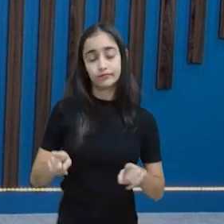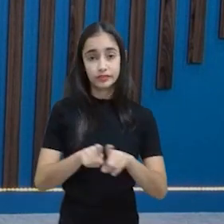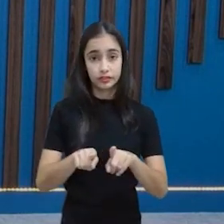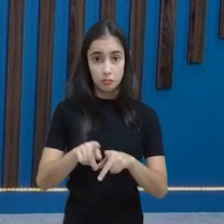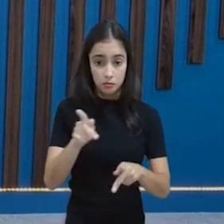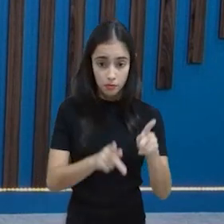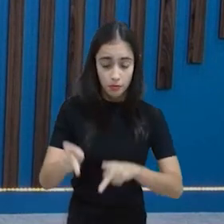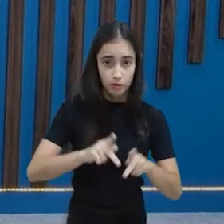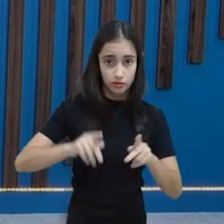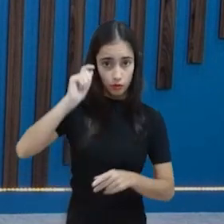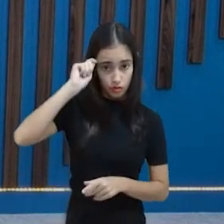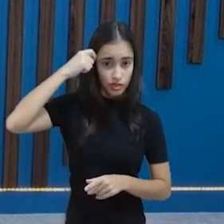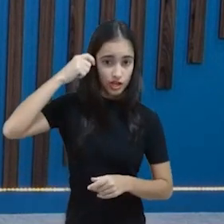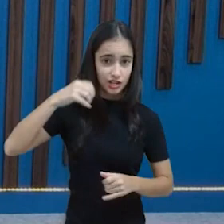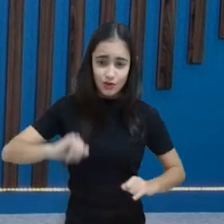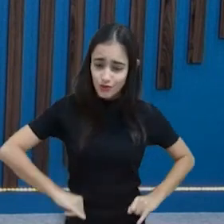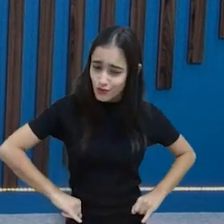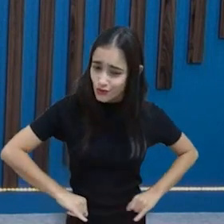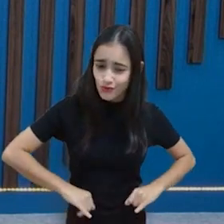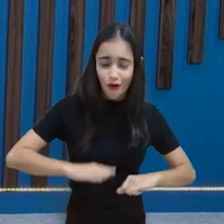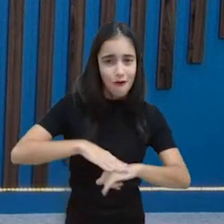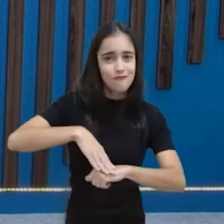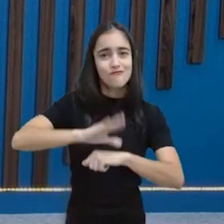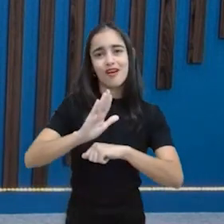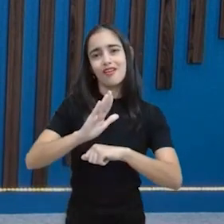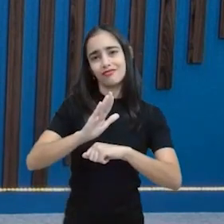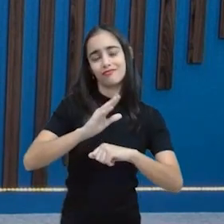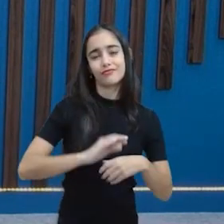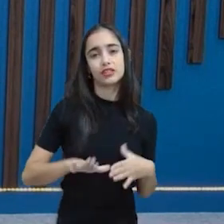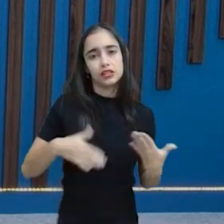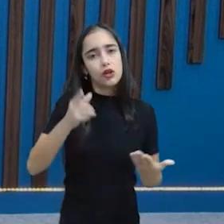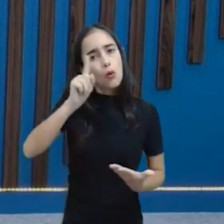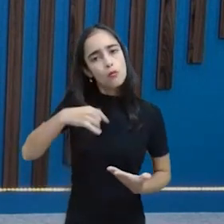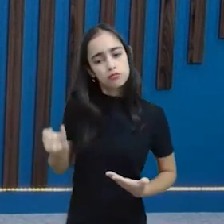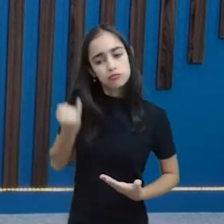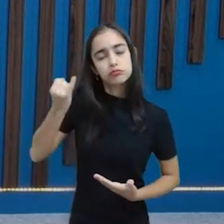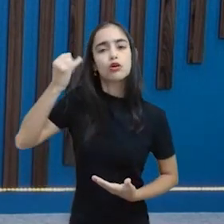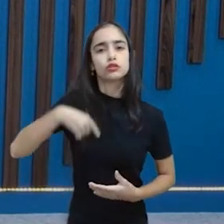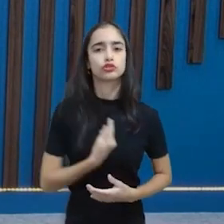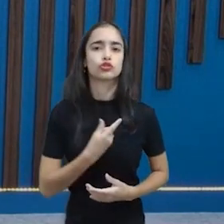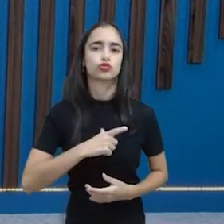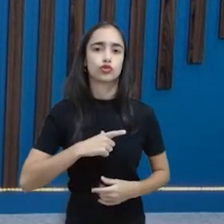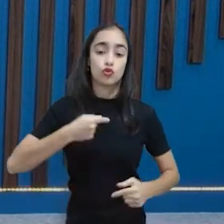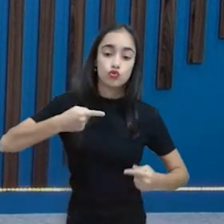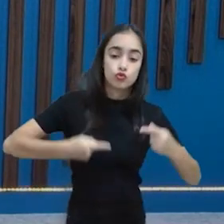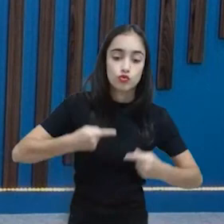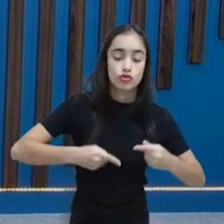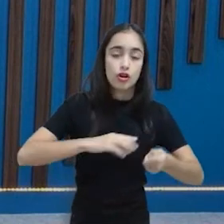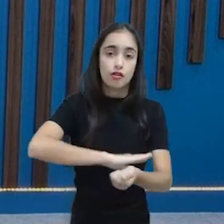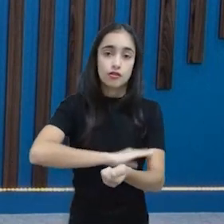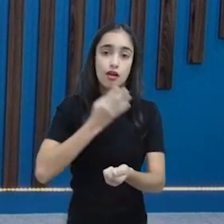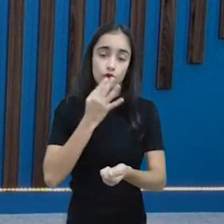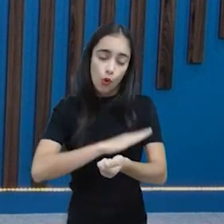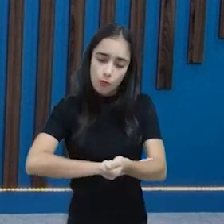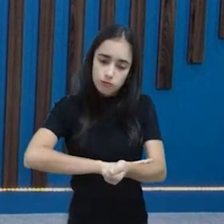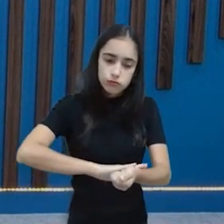sofre mais. Então, é importante, né? Se a gente não tiver justiça racial, a gente nunca vai chegar,